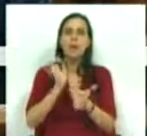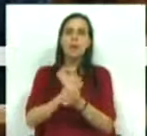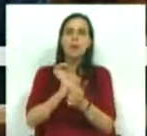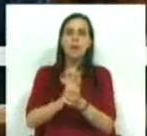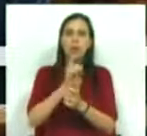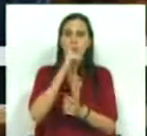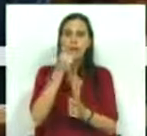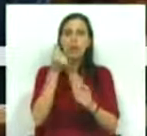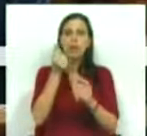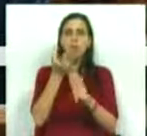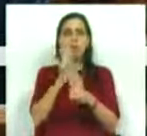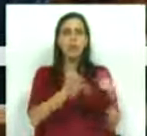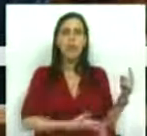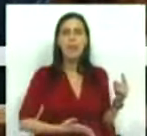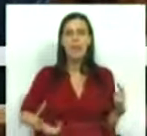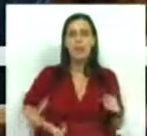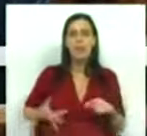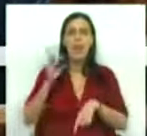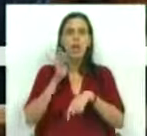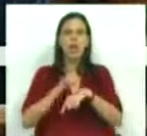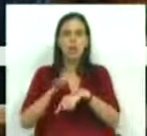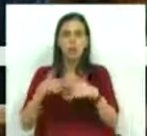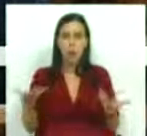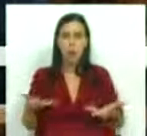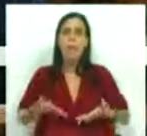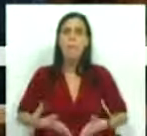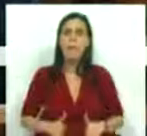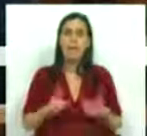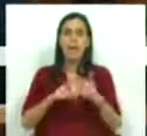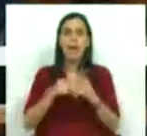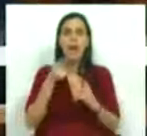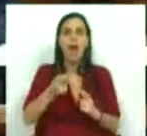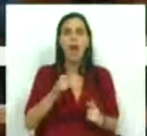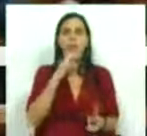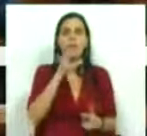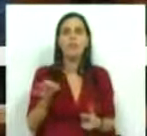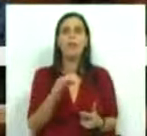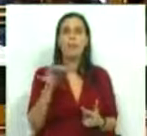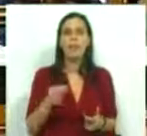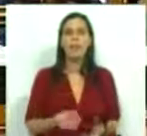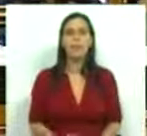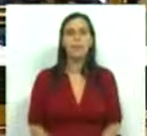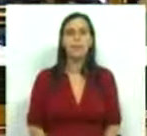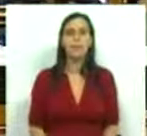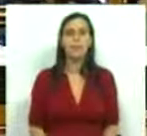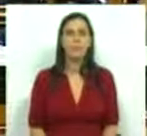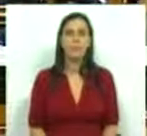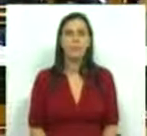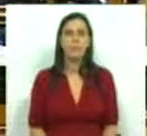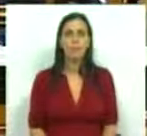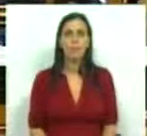como o subsídio de desemprego, de doença, de maternidade e os abonos de família?